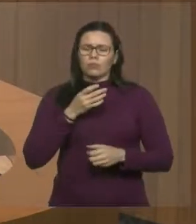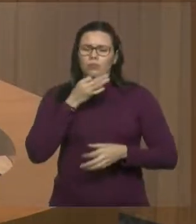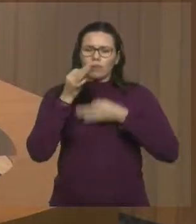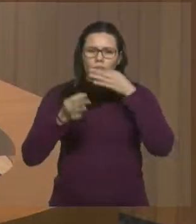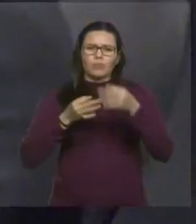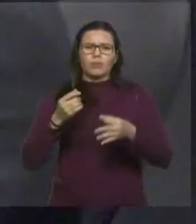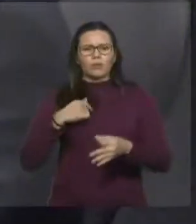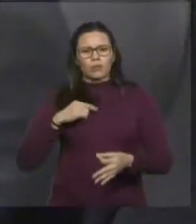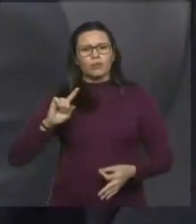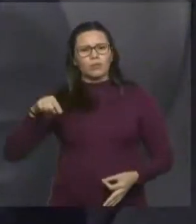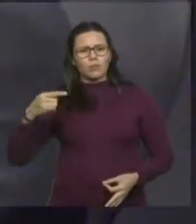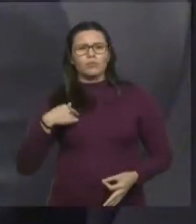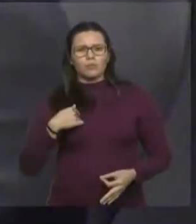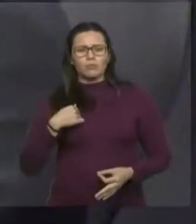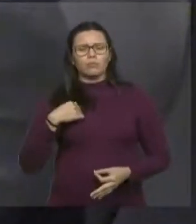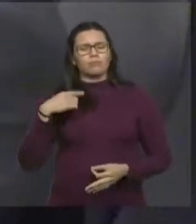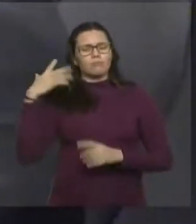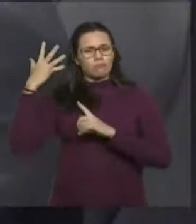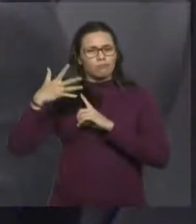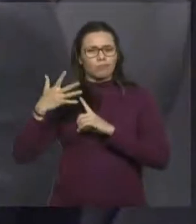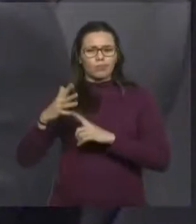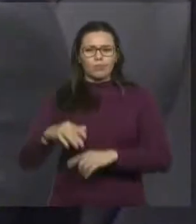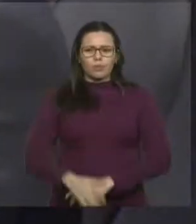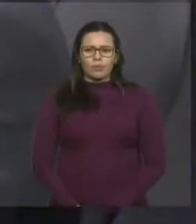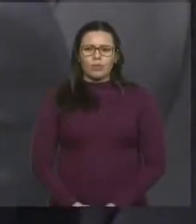fala. O quê?